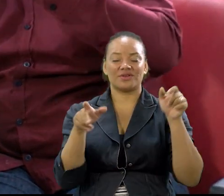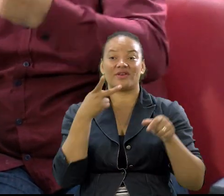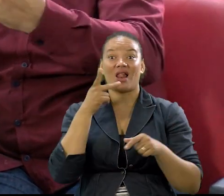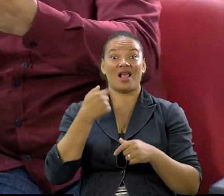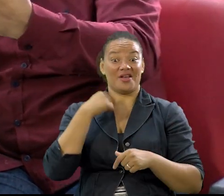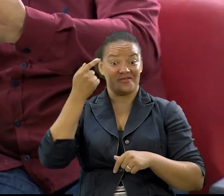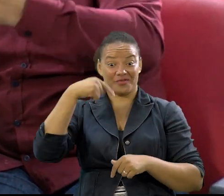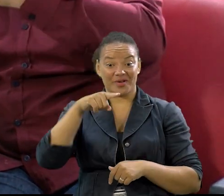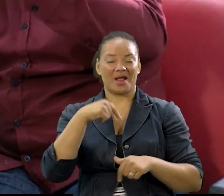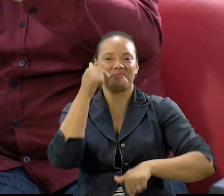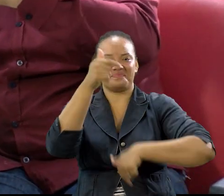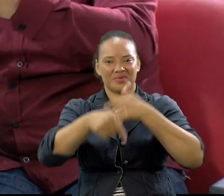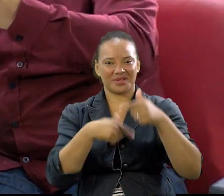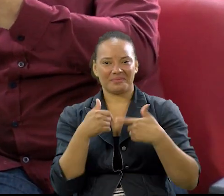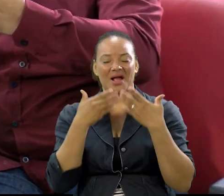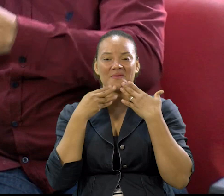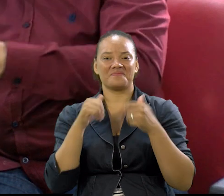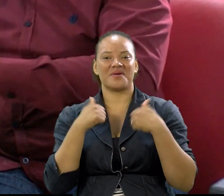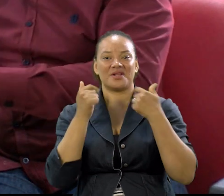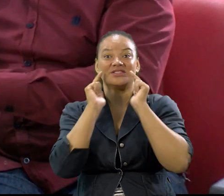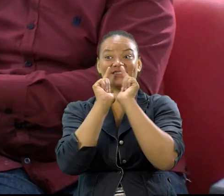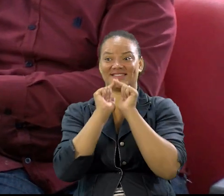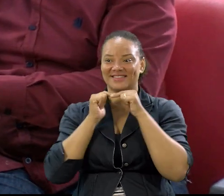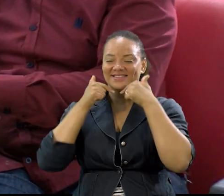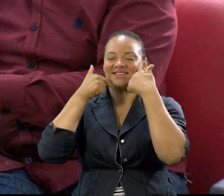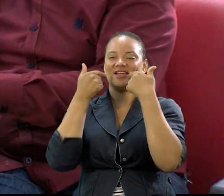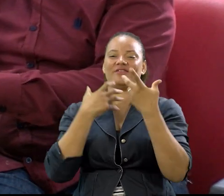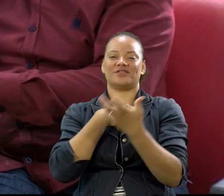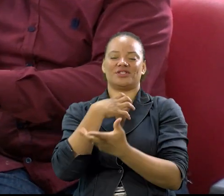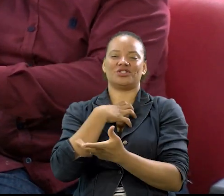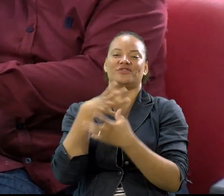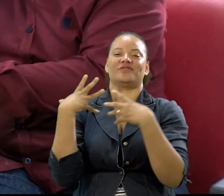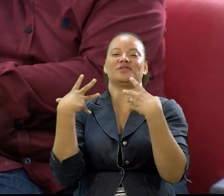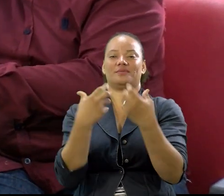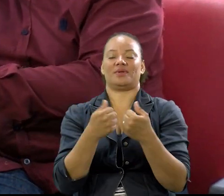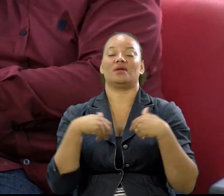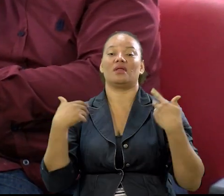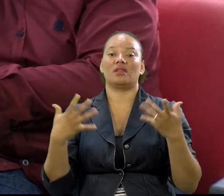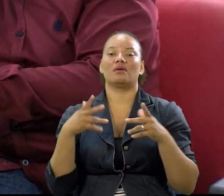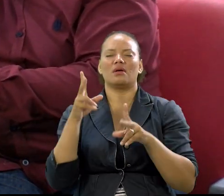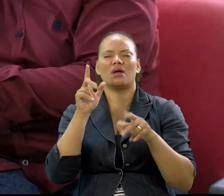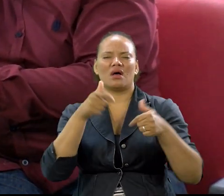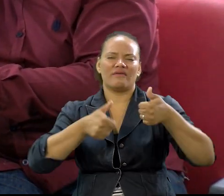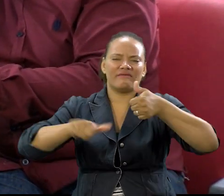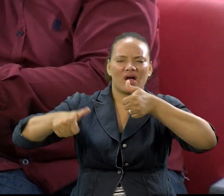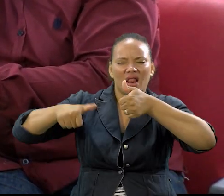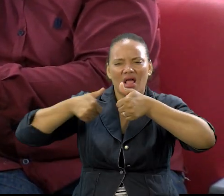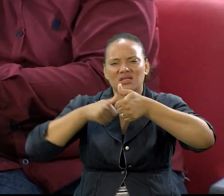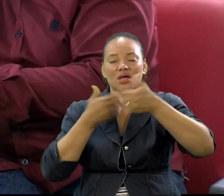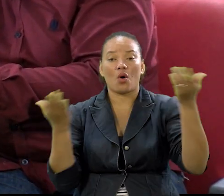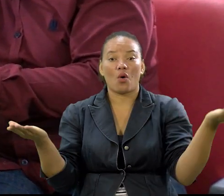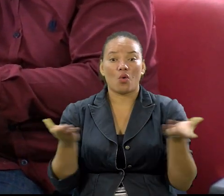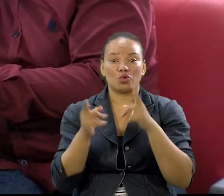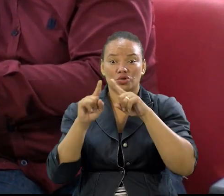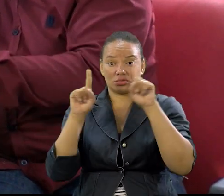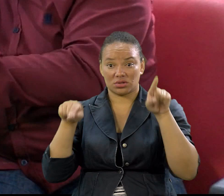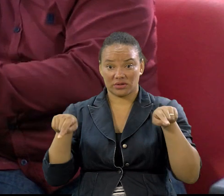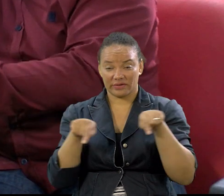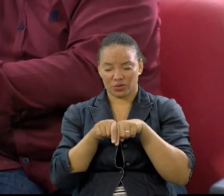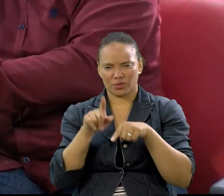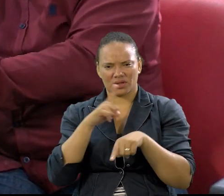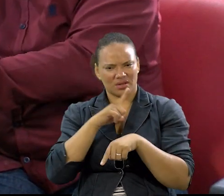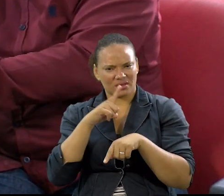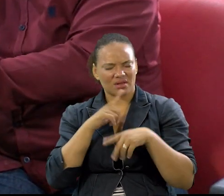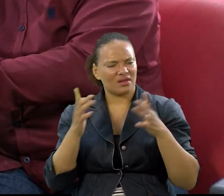vou dar o melhor de mim eu vou você a a sua avaliação com relação aos servidores Hoje os